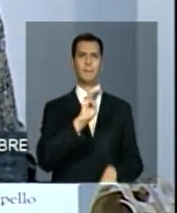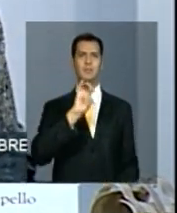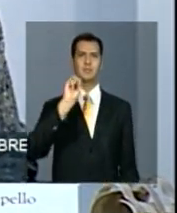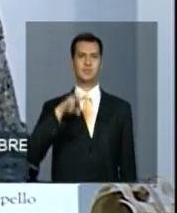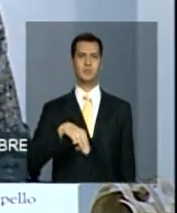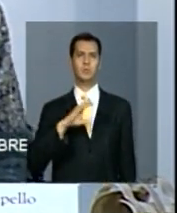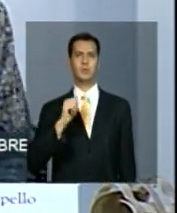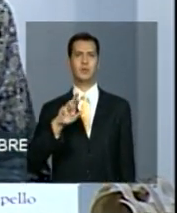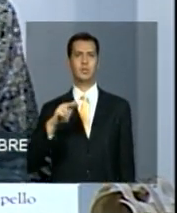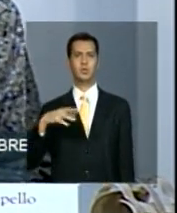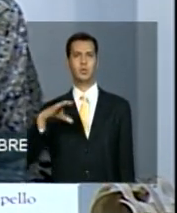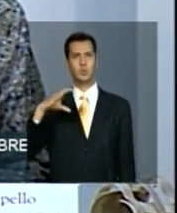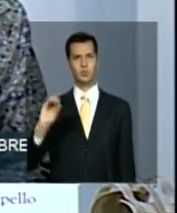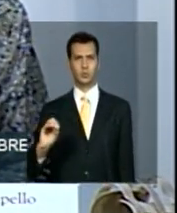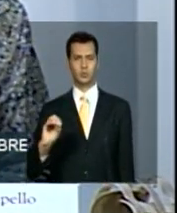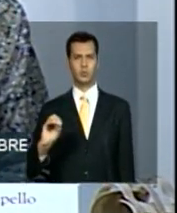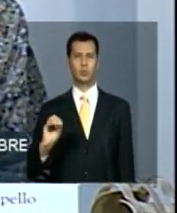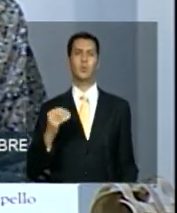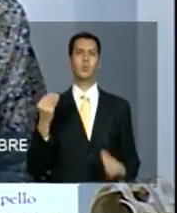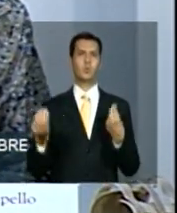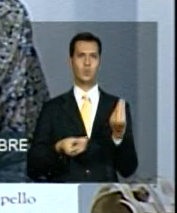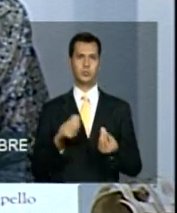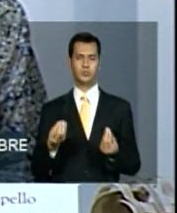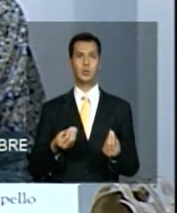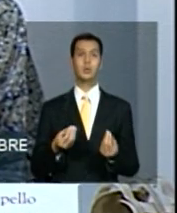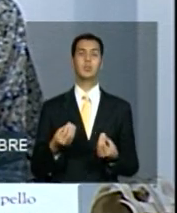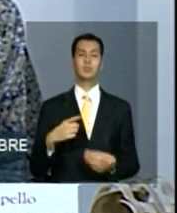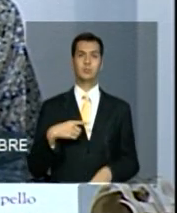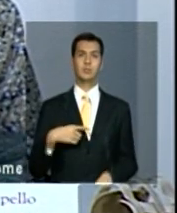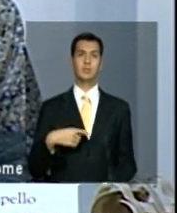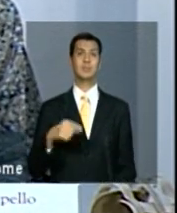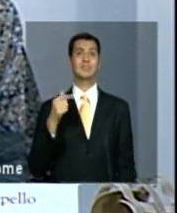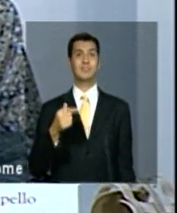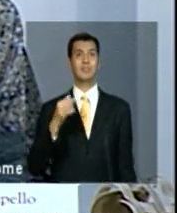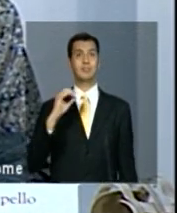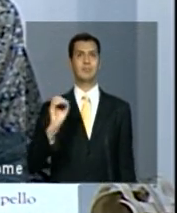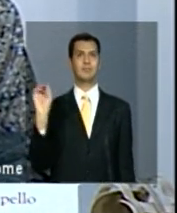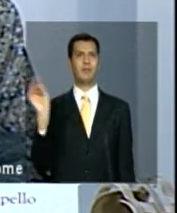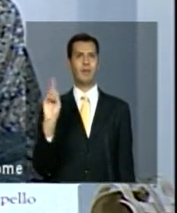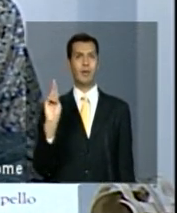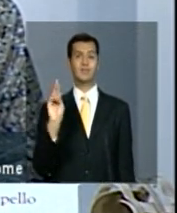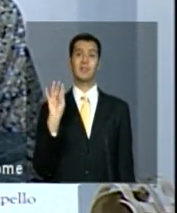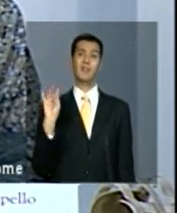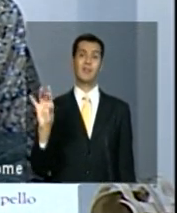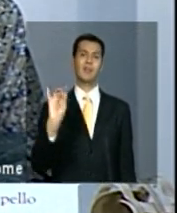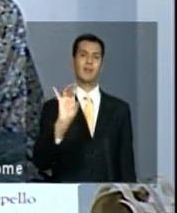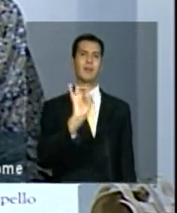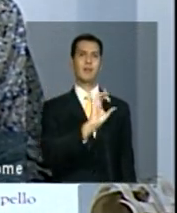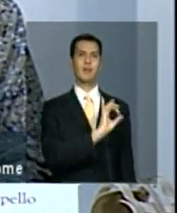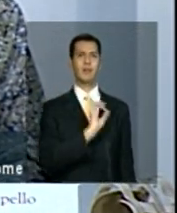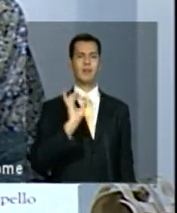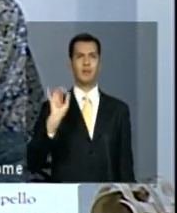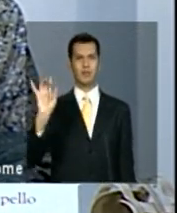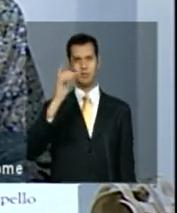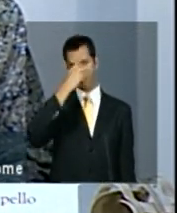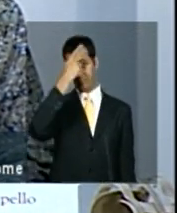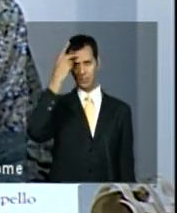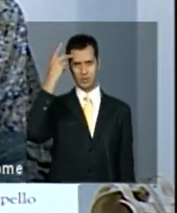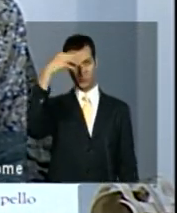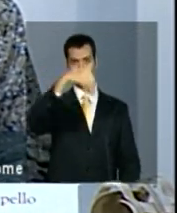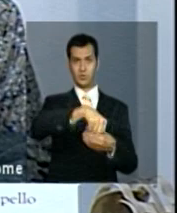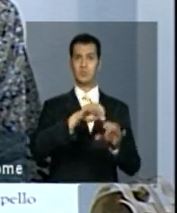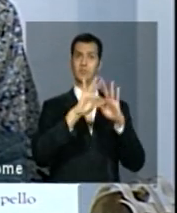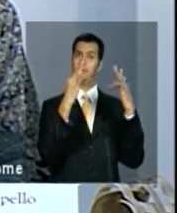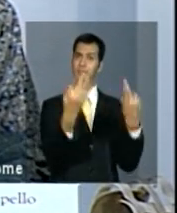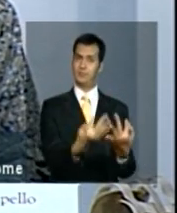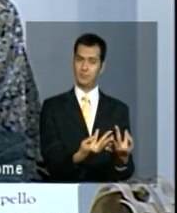ele ele completa r$ 0 de no mínimo r$ 0 de Renda por pessoa